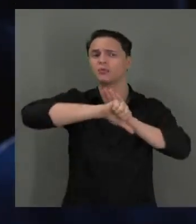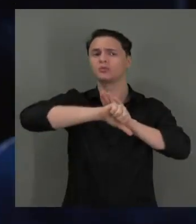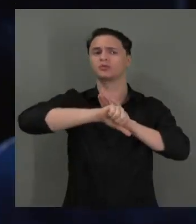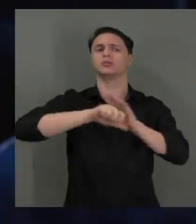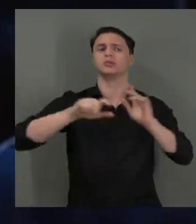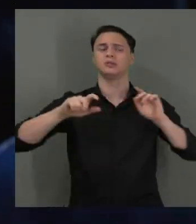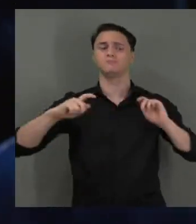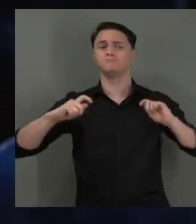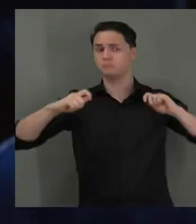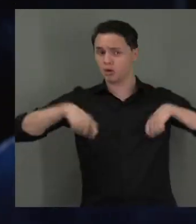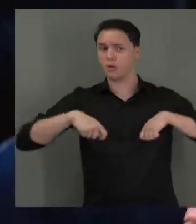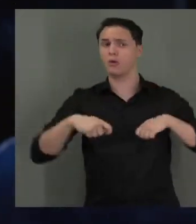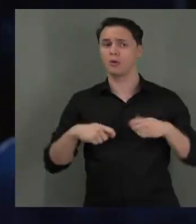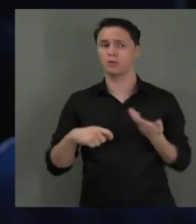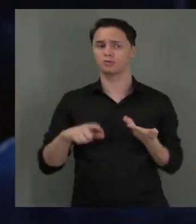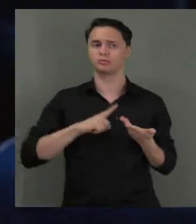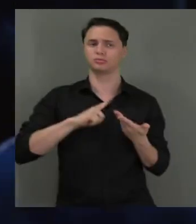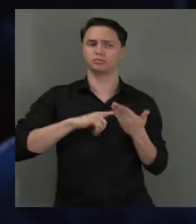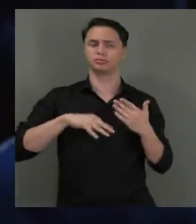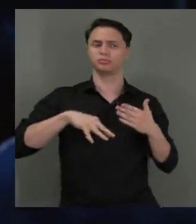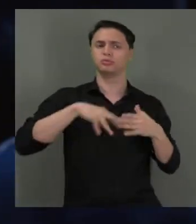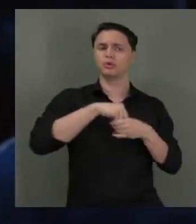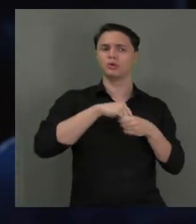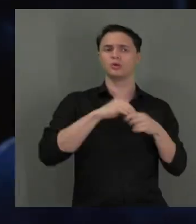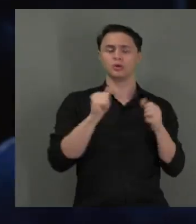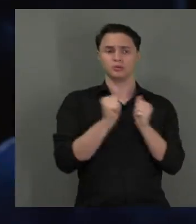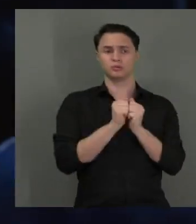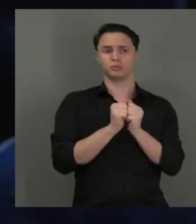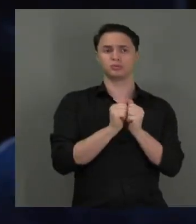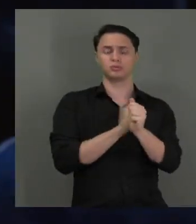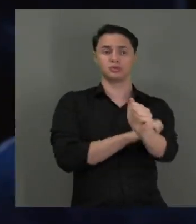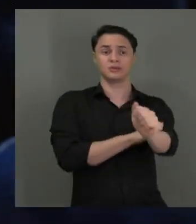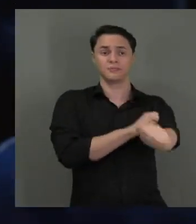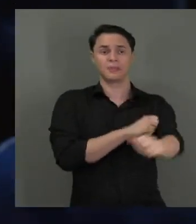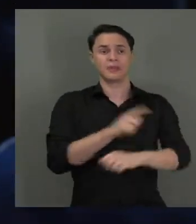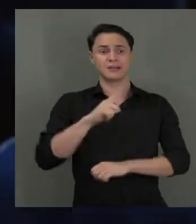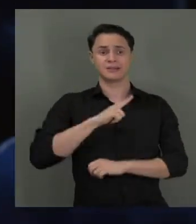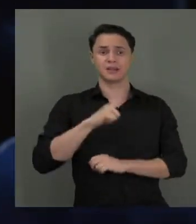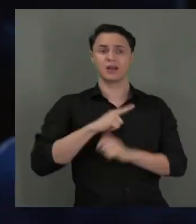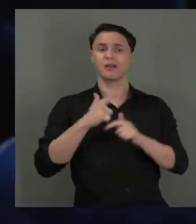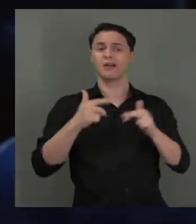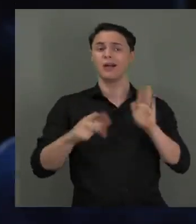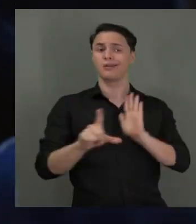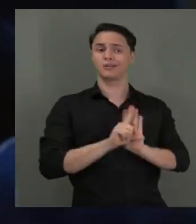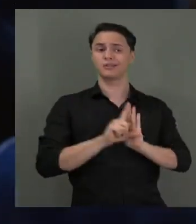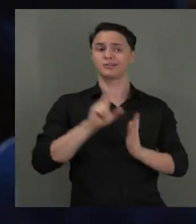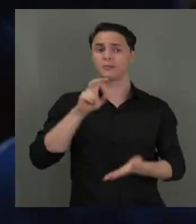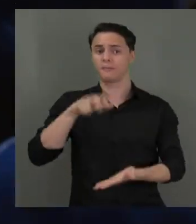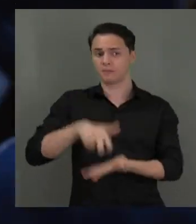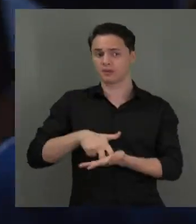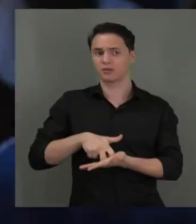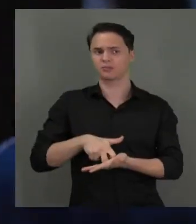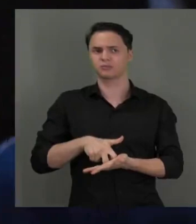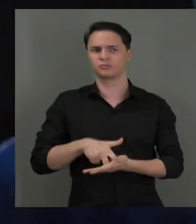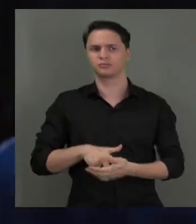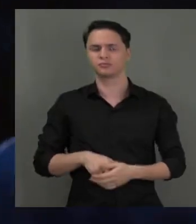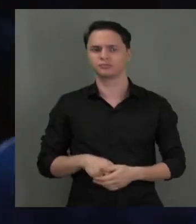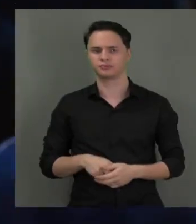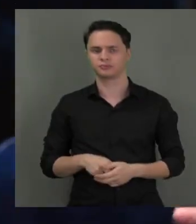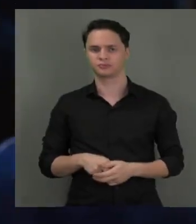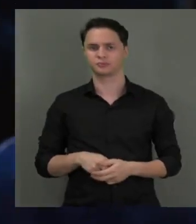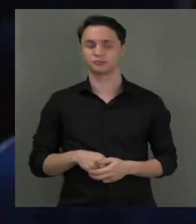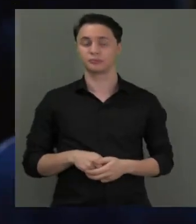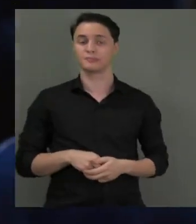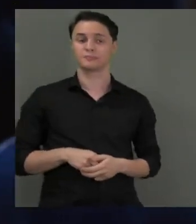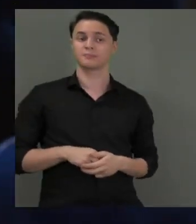e devem serem tipificadas à luz da legislação penal. Ocorre que esta